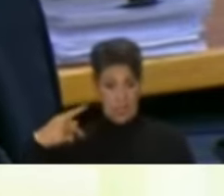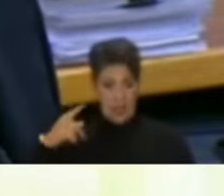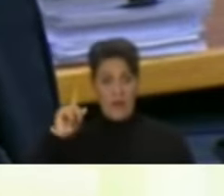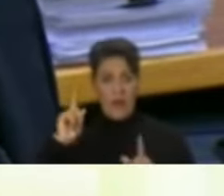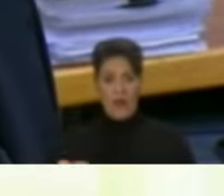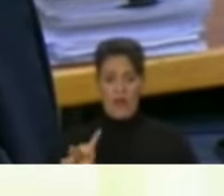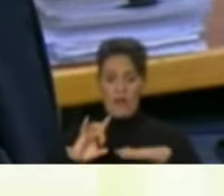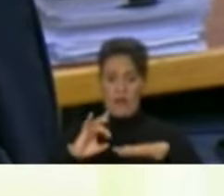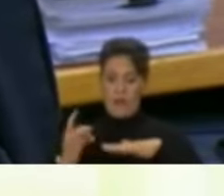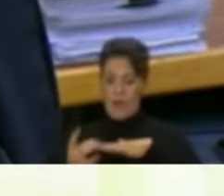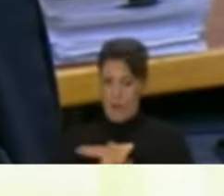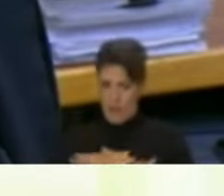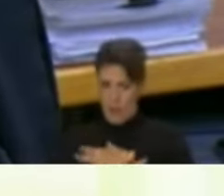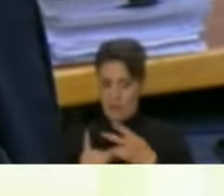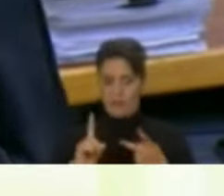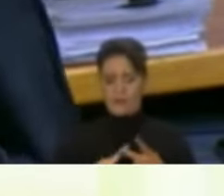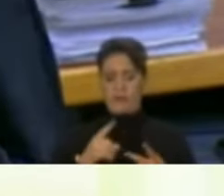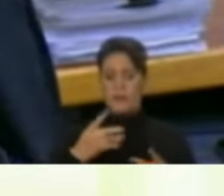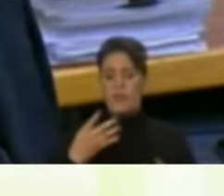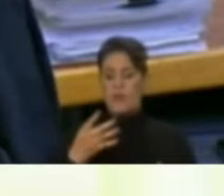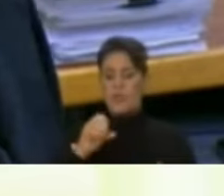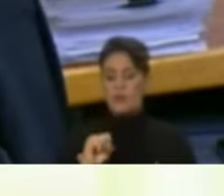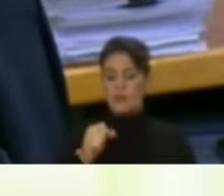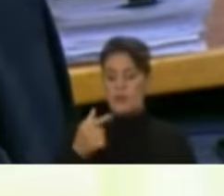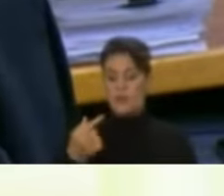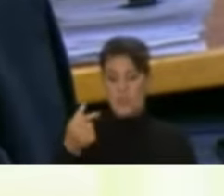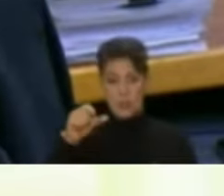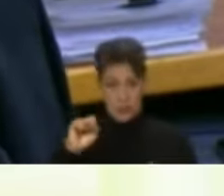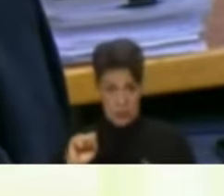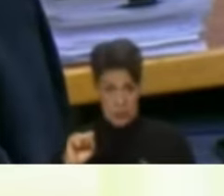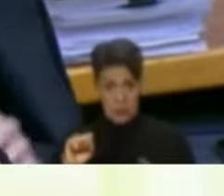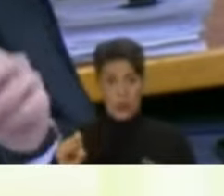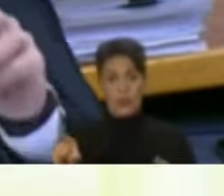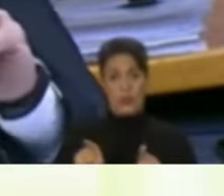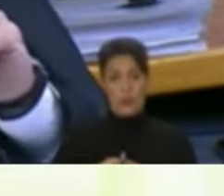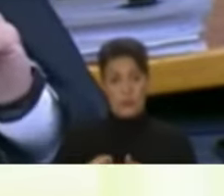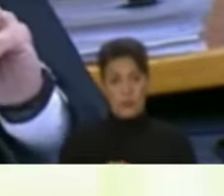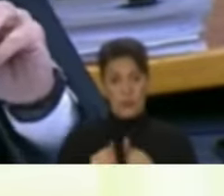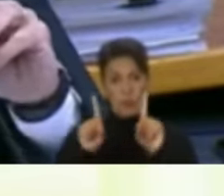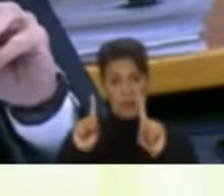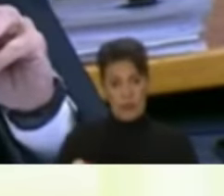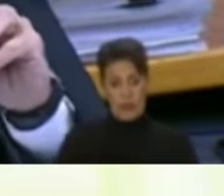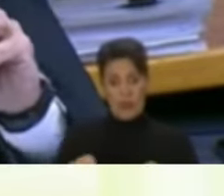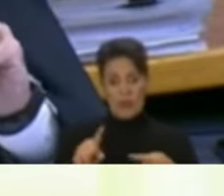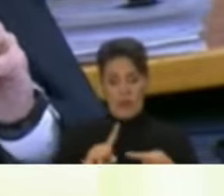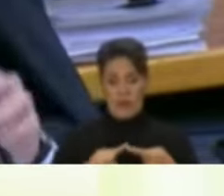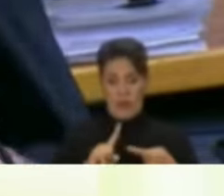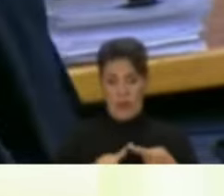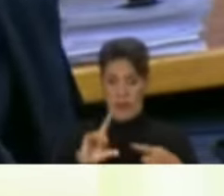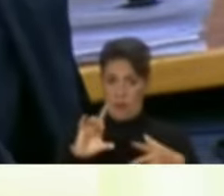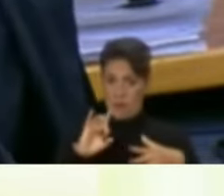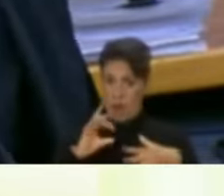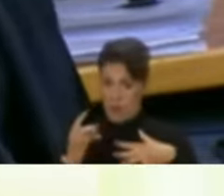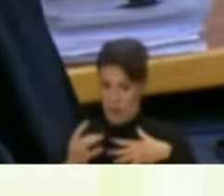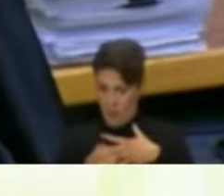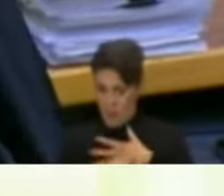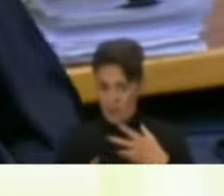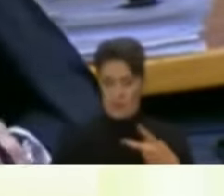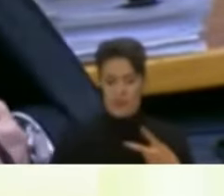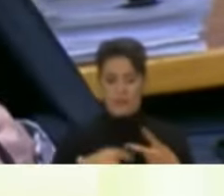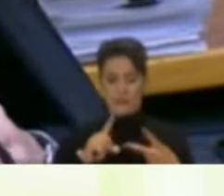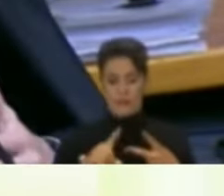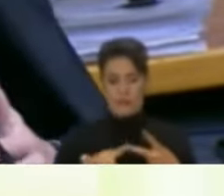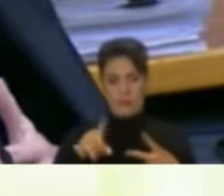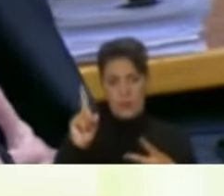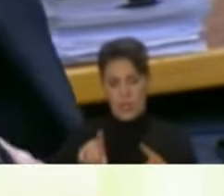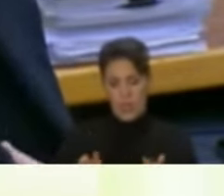O ministro também aguarda a conclusão de investigações nos inquéritos das fake news e das milícias digitais. A PF ainda precisa apresentar